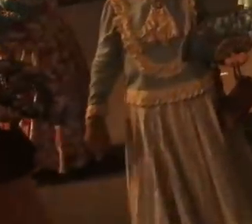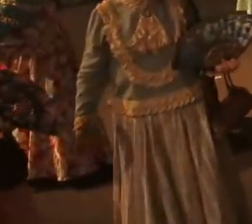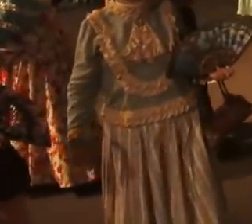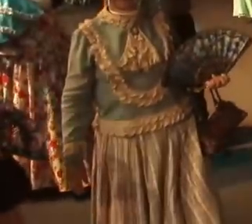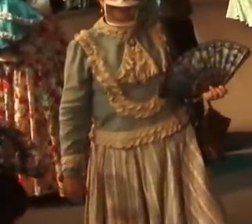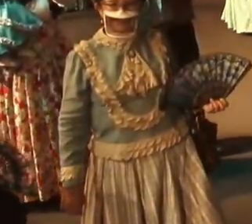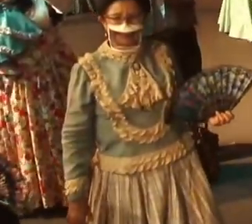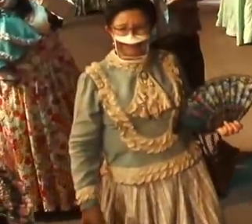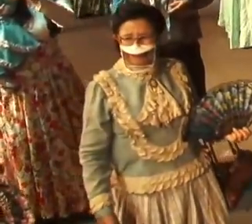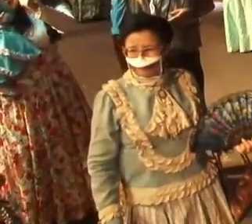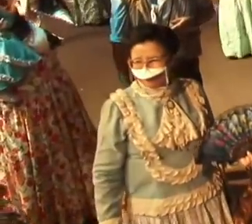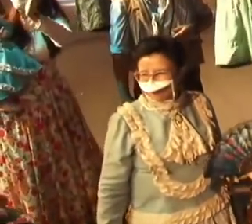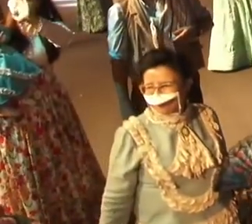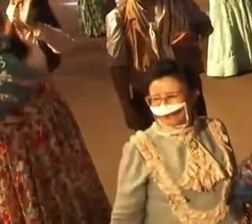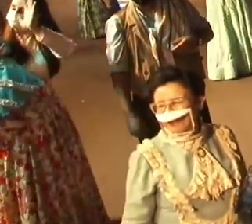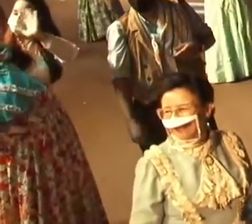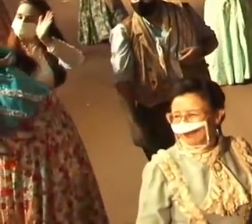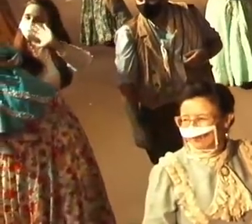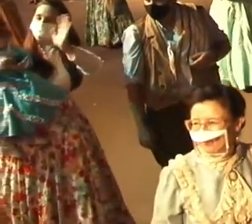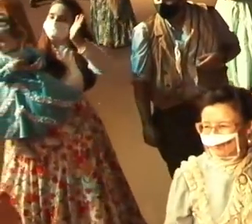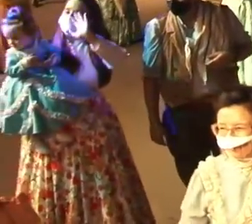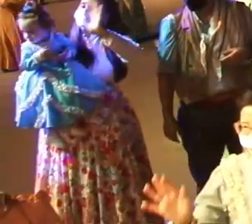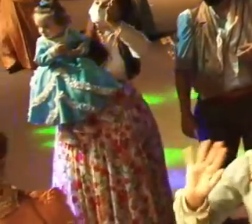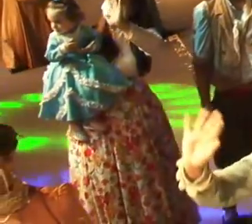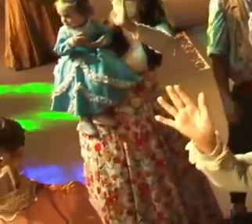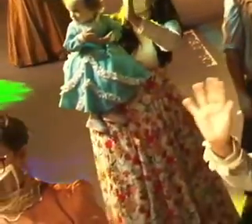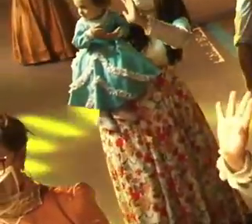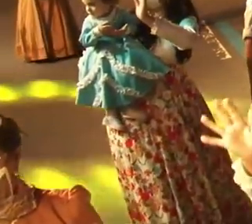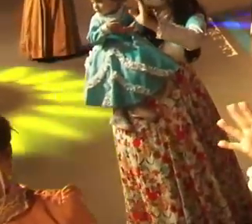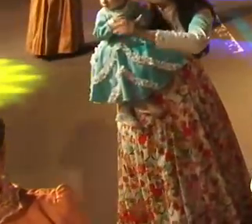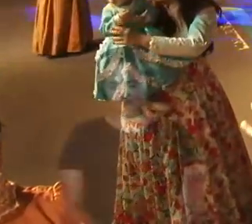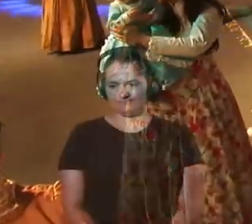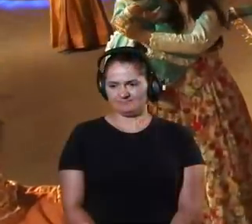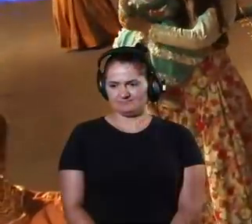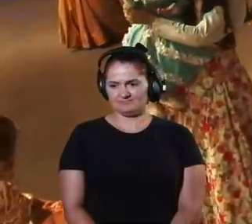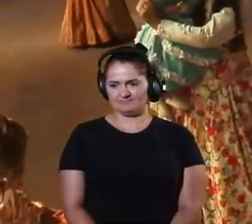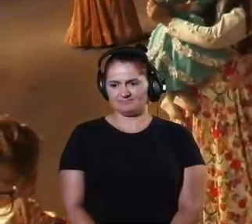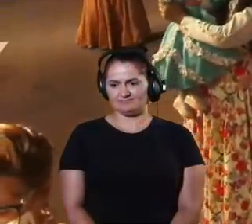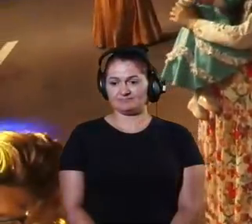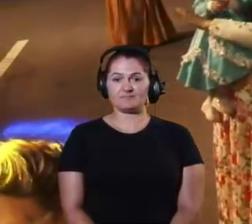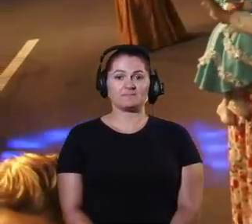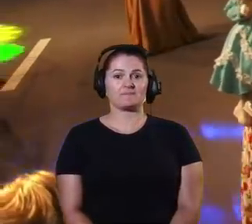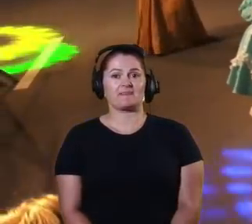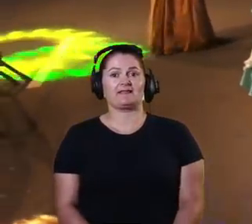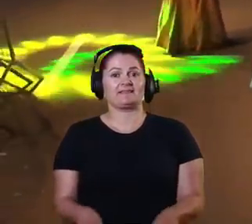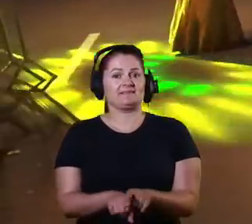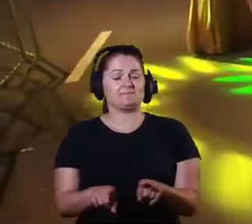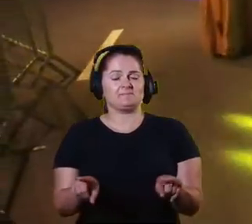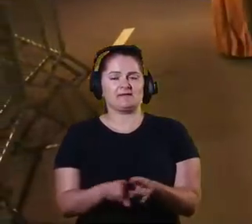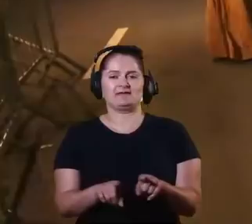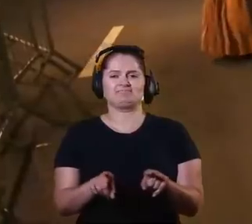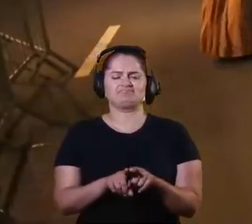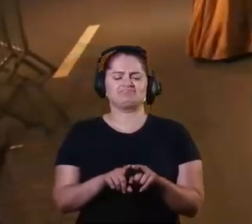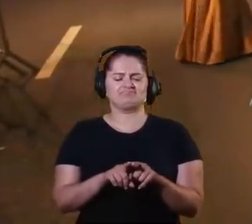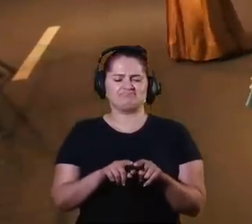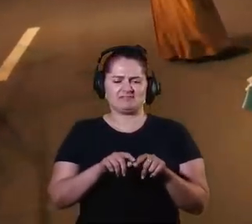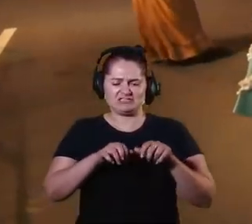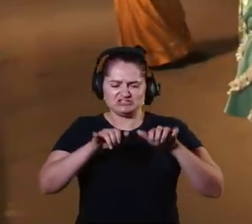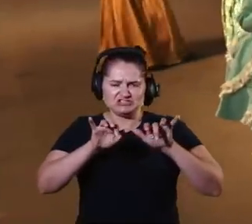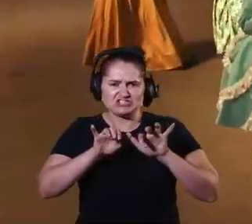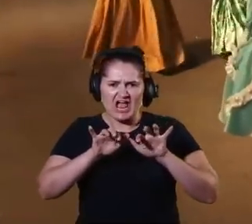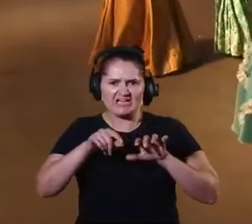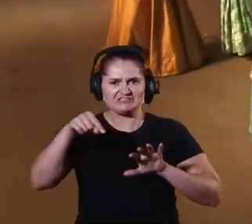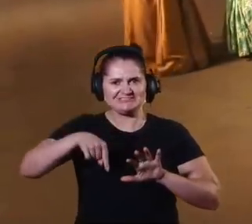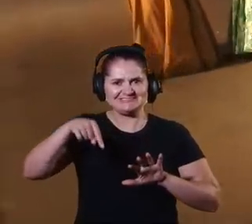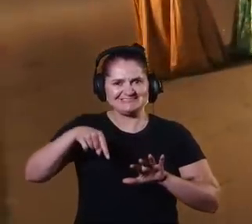Outros que participam, e você pode fazer o mesmo, Joana Lúcia Ares, muito lindo, parabéns. Simone Abel, parabéns, Caxias do Sul,